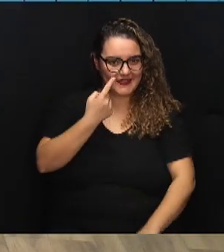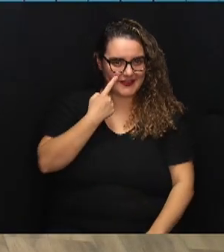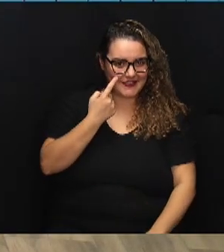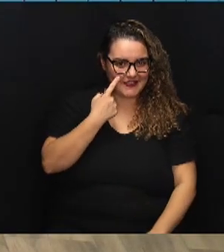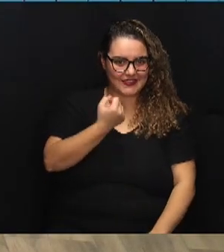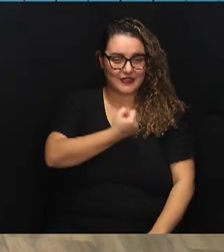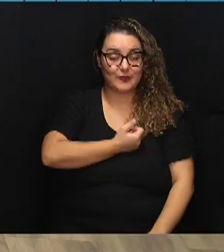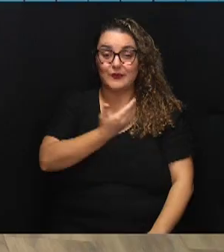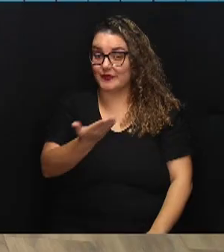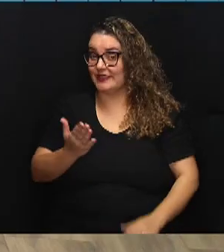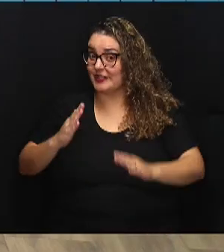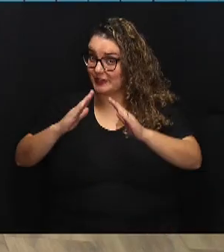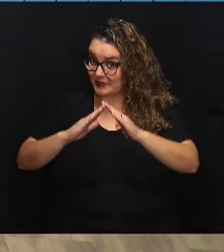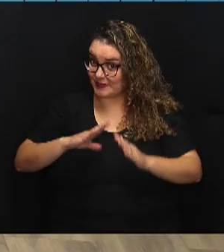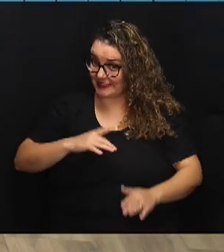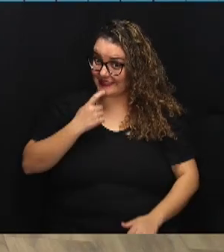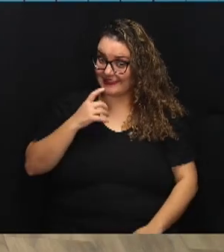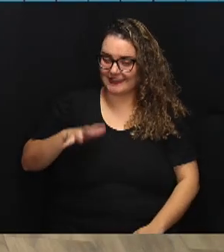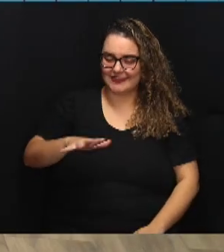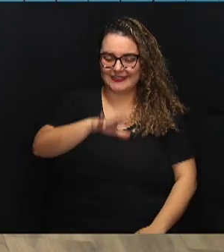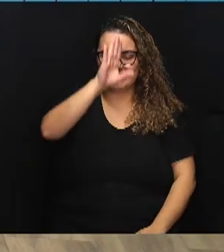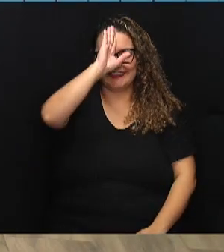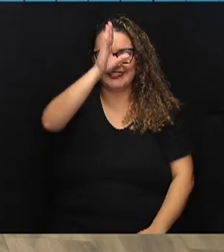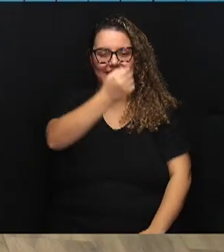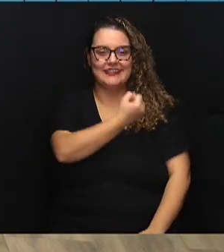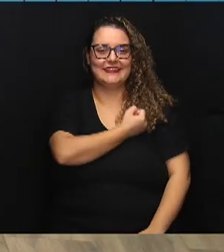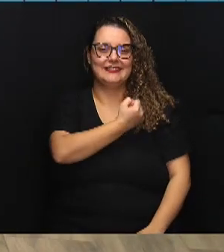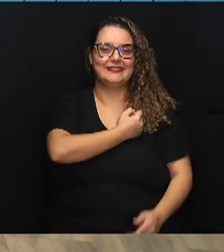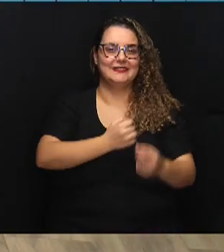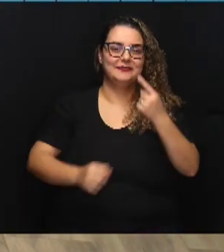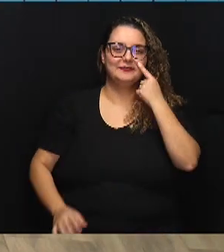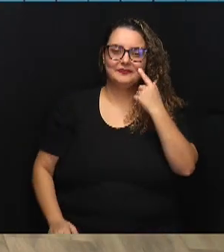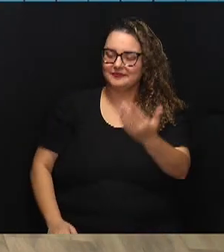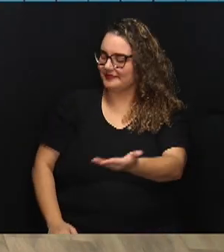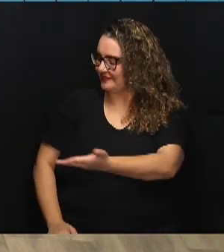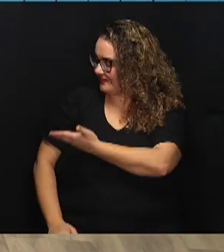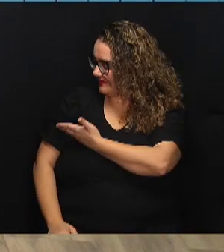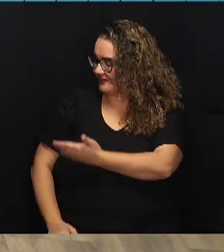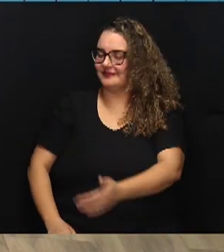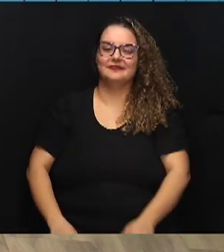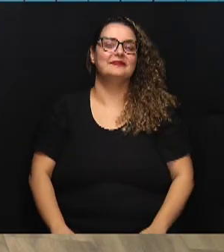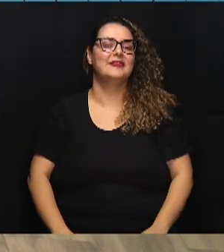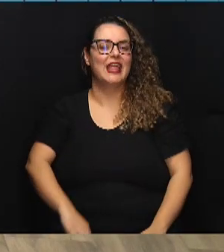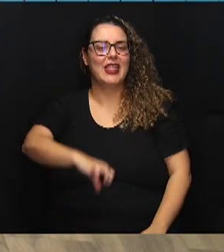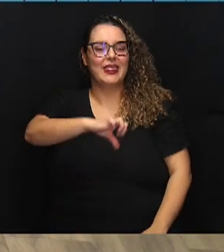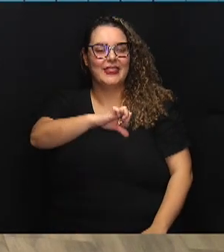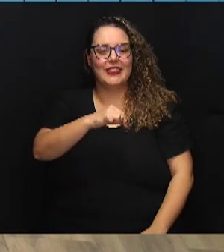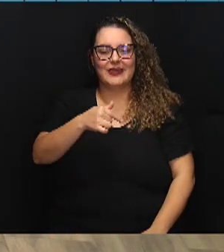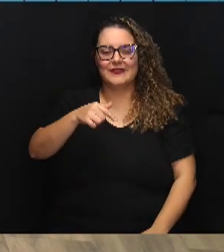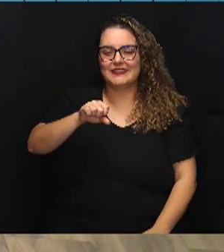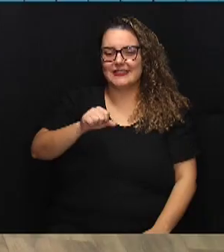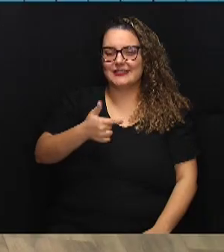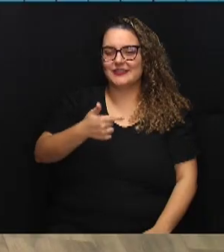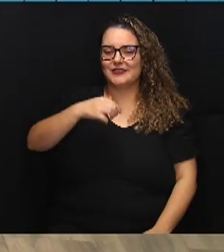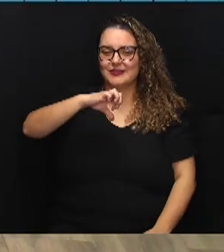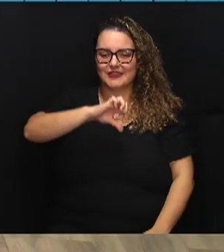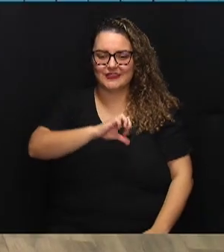19 é o nosso DDD. Para você que é de Campinas e região, pode ir direto no número que já aparece aqui embaixo da sua